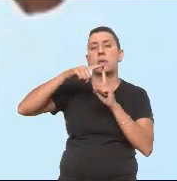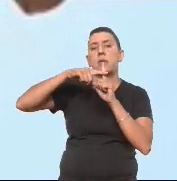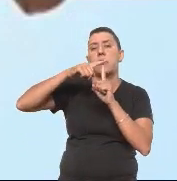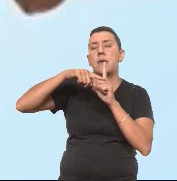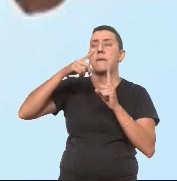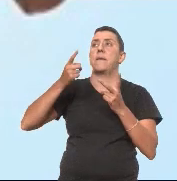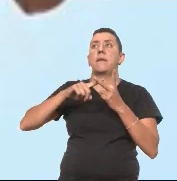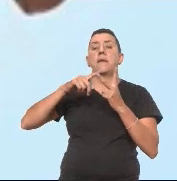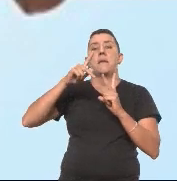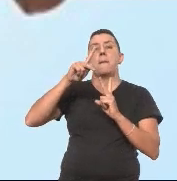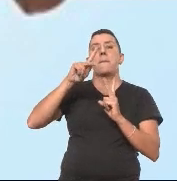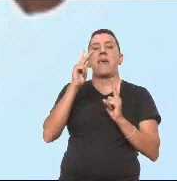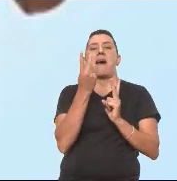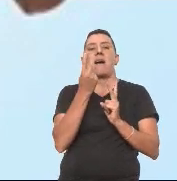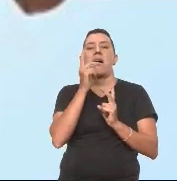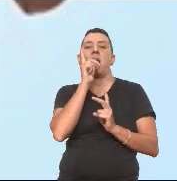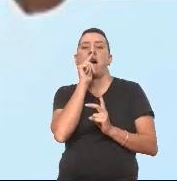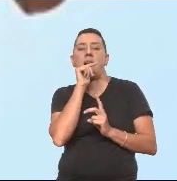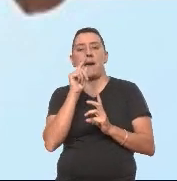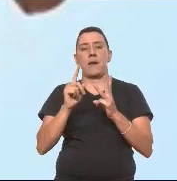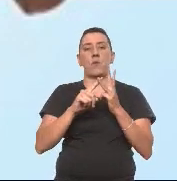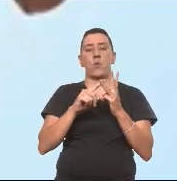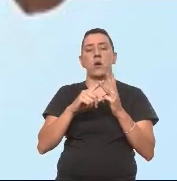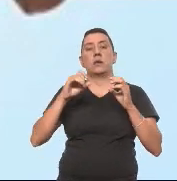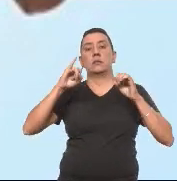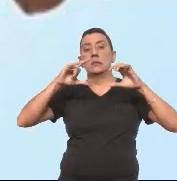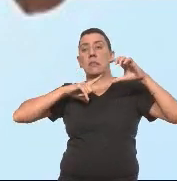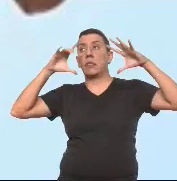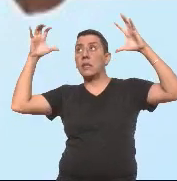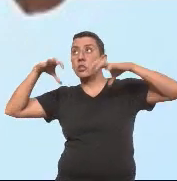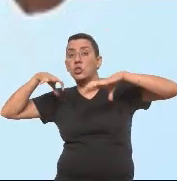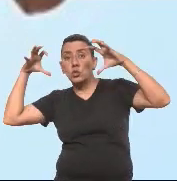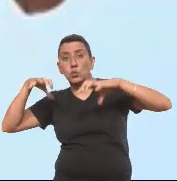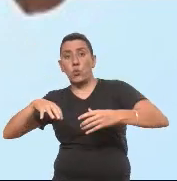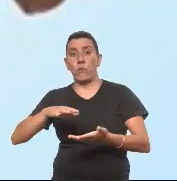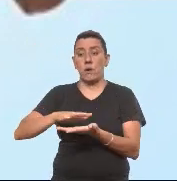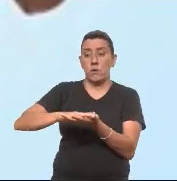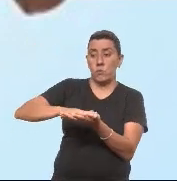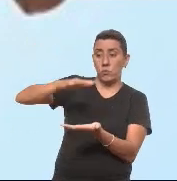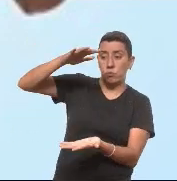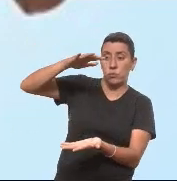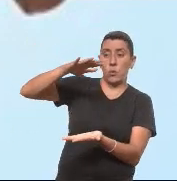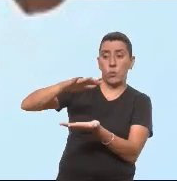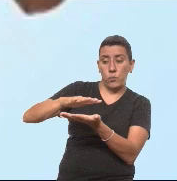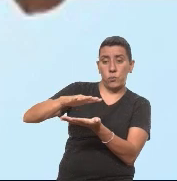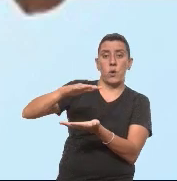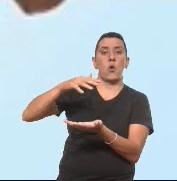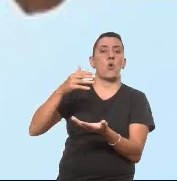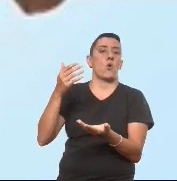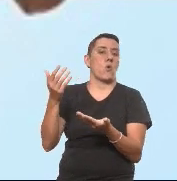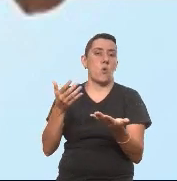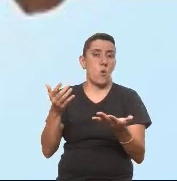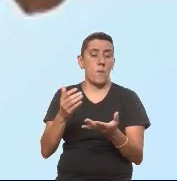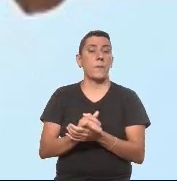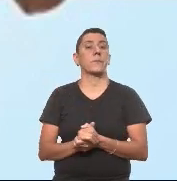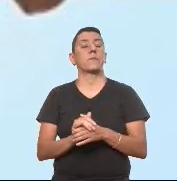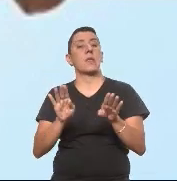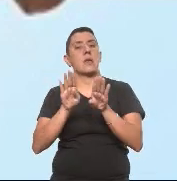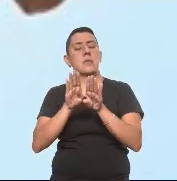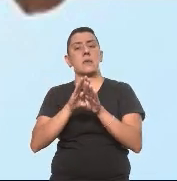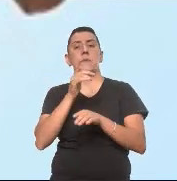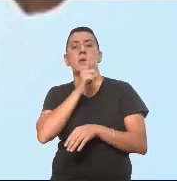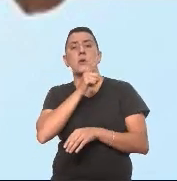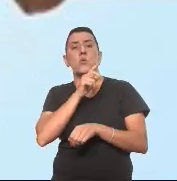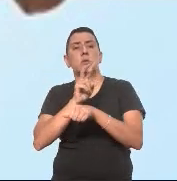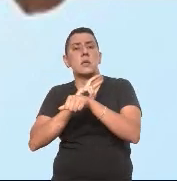nível na de nível de chuvas por exemplo se vai subir se vai descer e assim por diante e fazer todo o